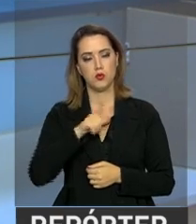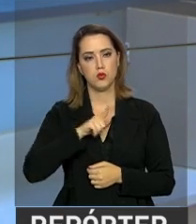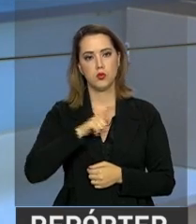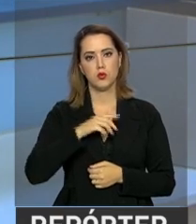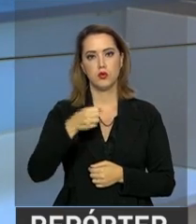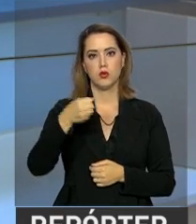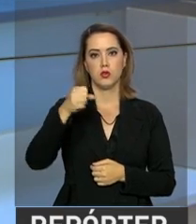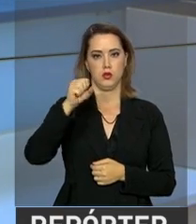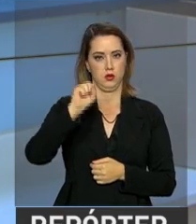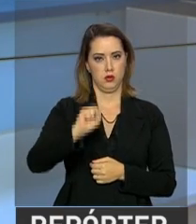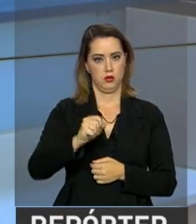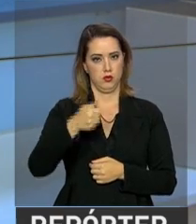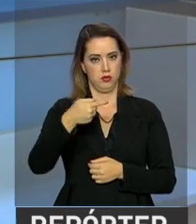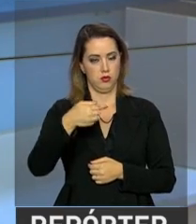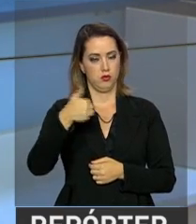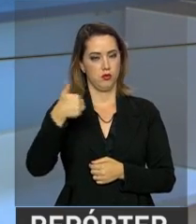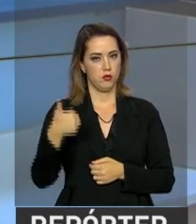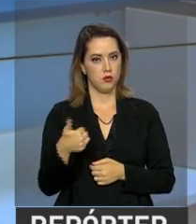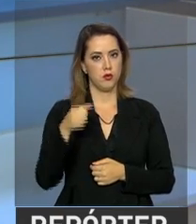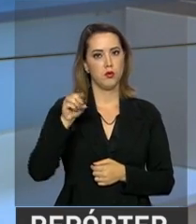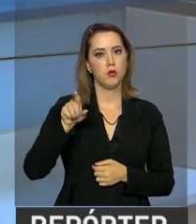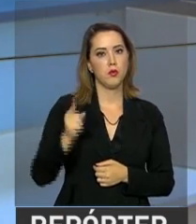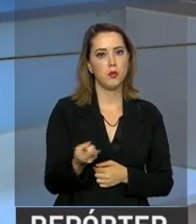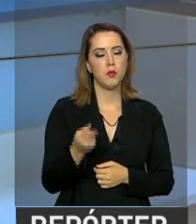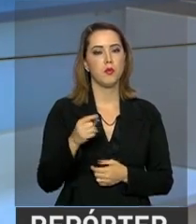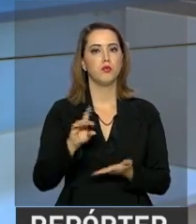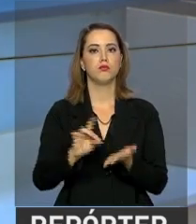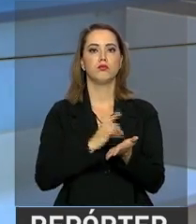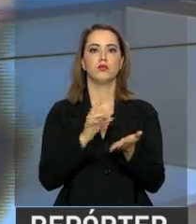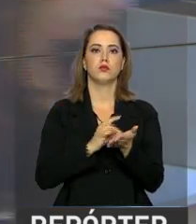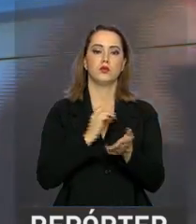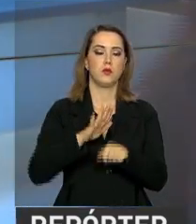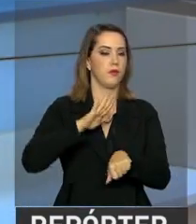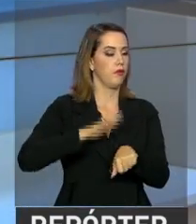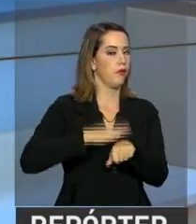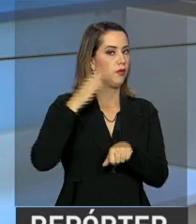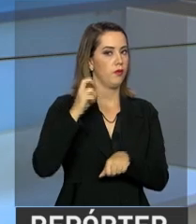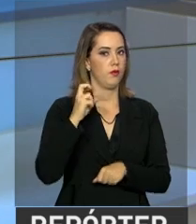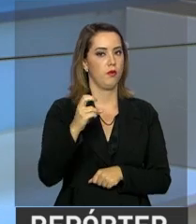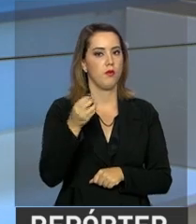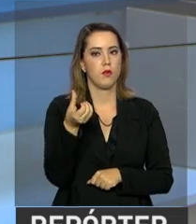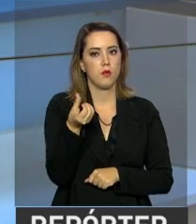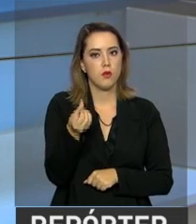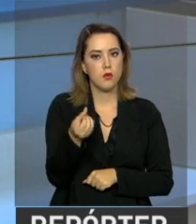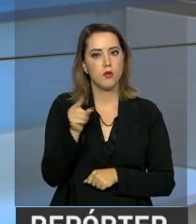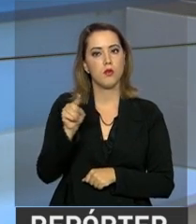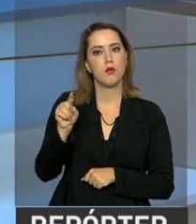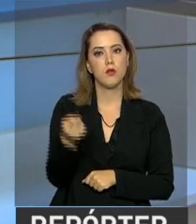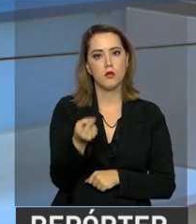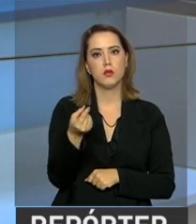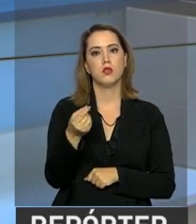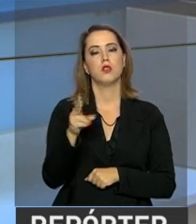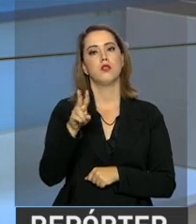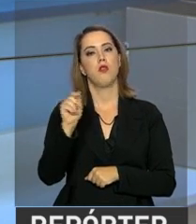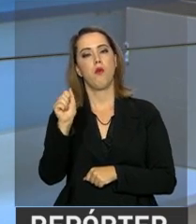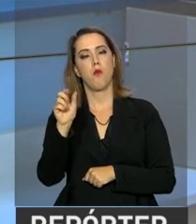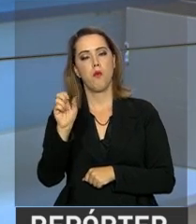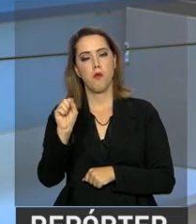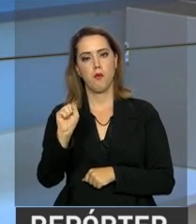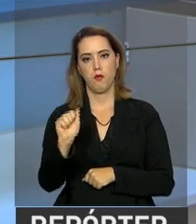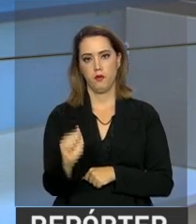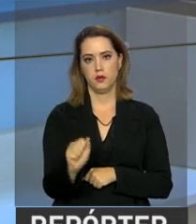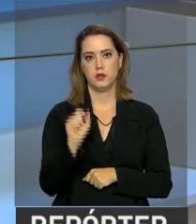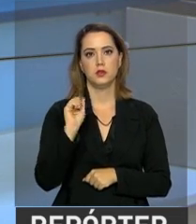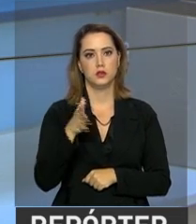registrou 871 mil inscritos para uma oferta de mais de 56 mil vagas em instituições públicas de